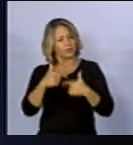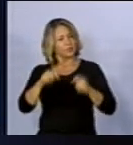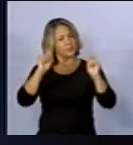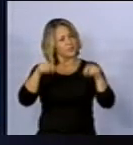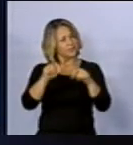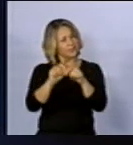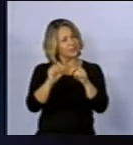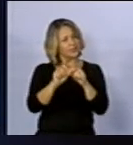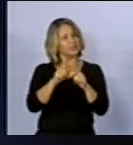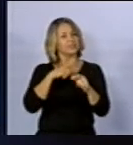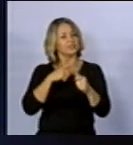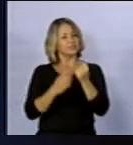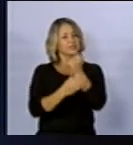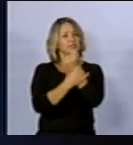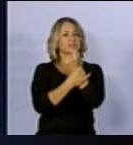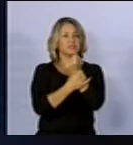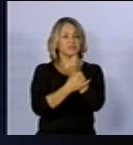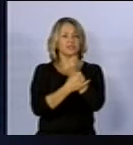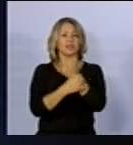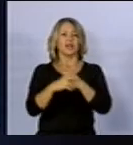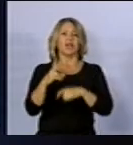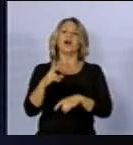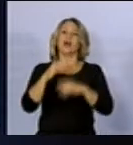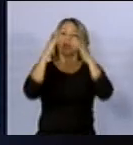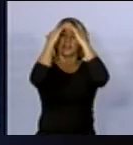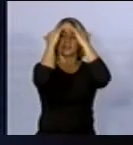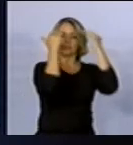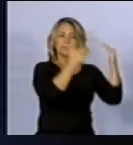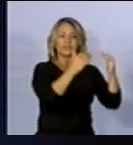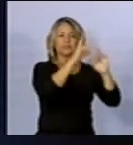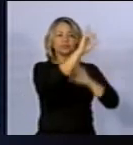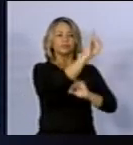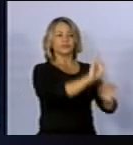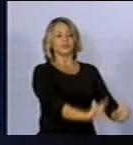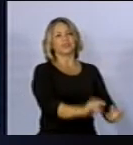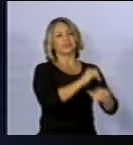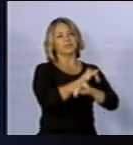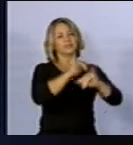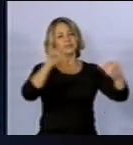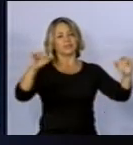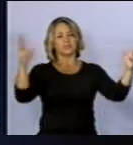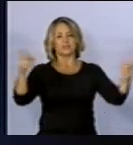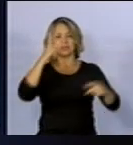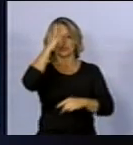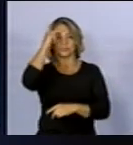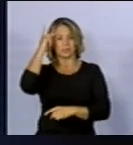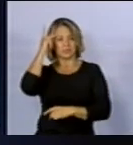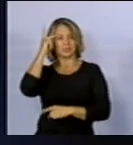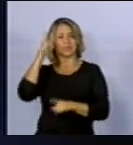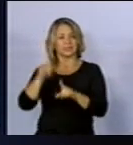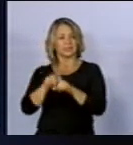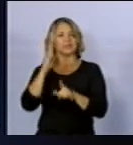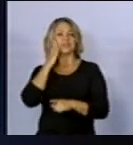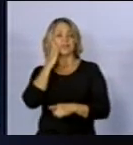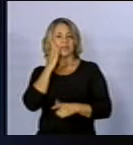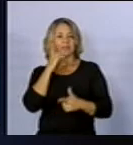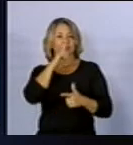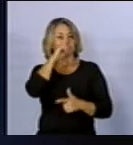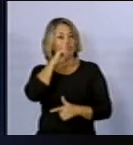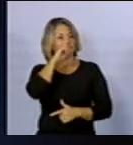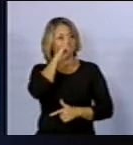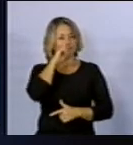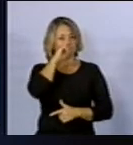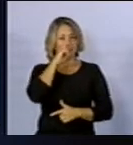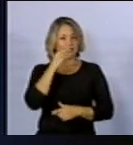qualidade e segurança respeito ao direito à informação dos consumidores pelo menos incluindo os riscos e quais foram as